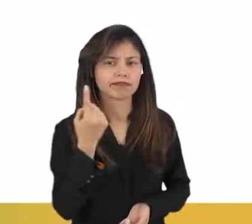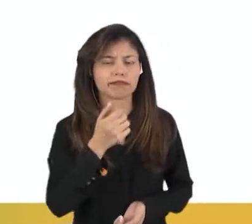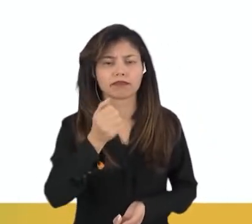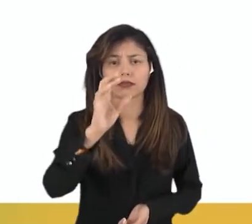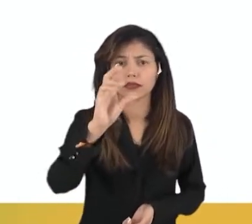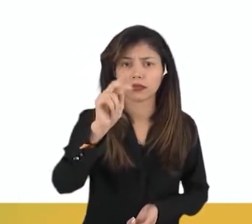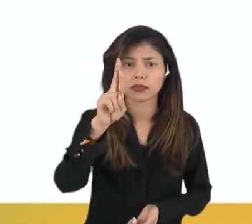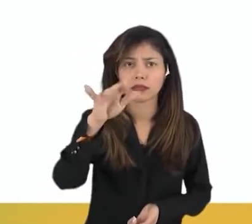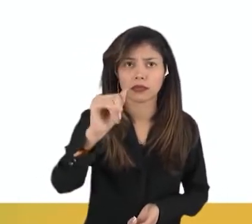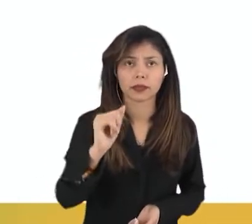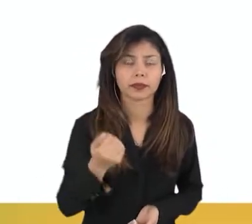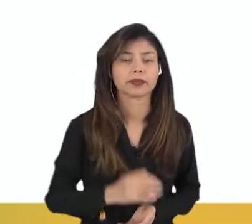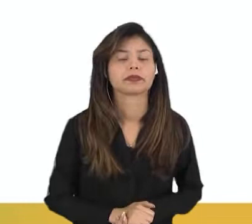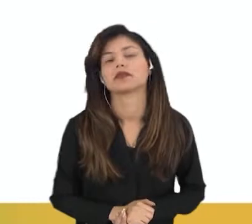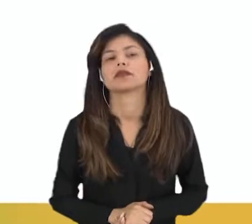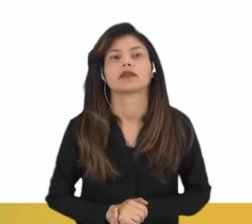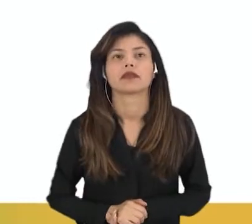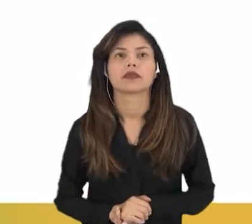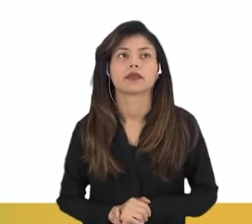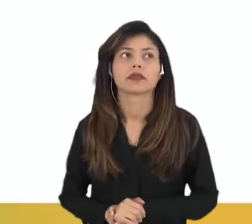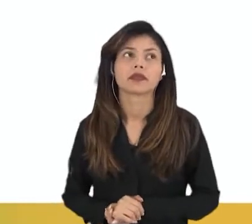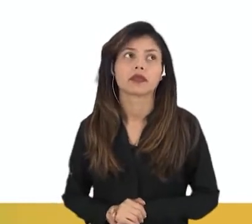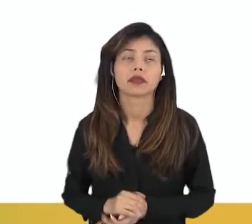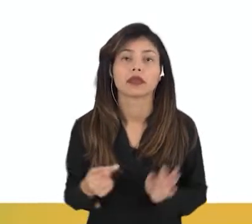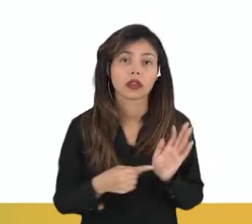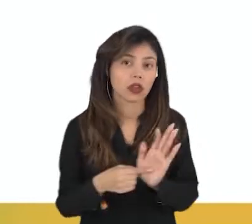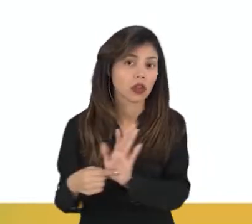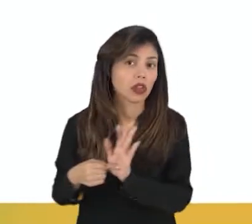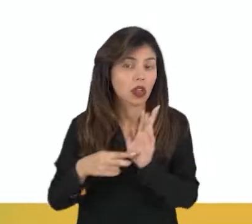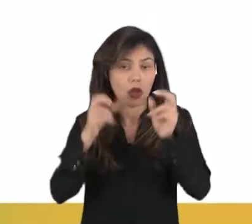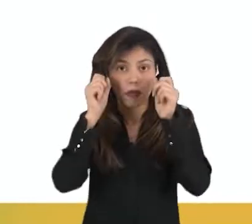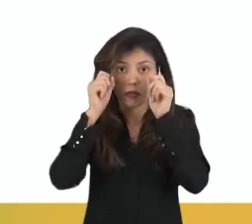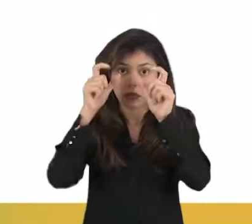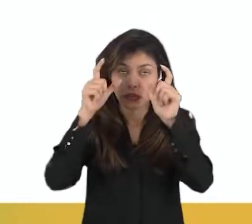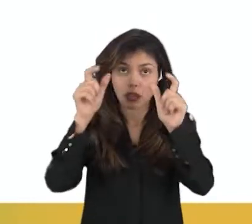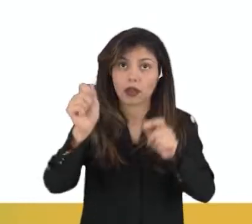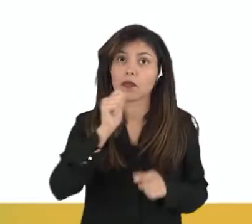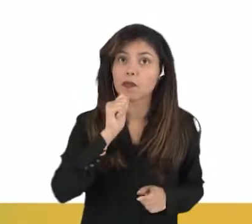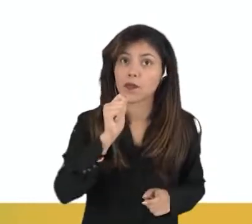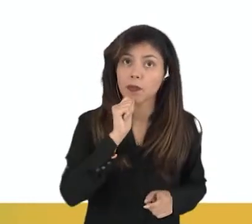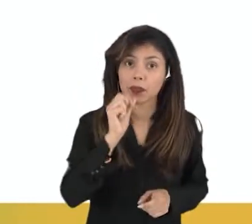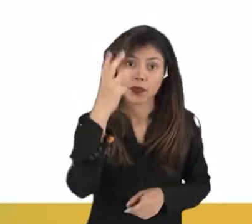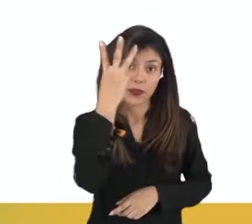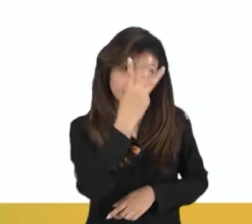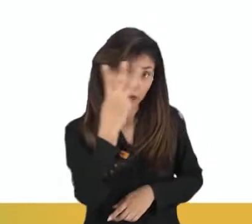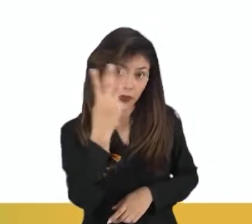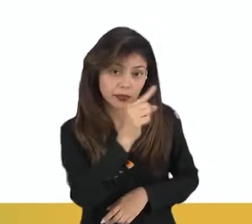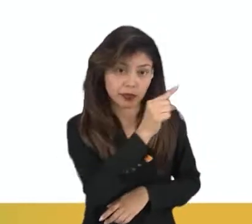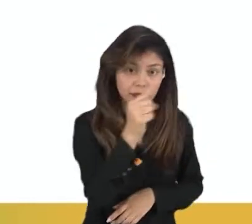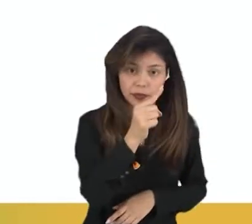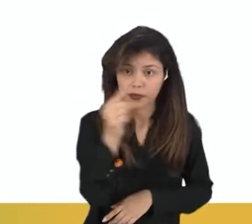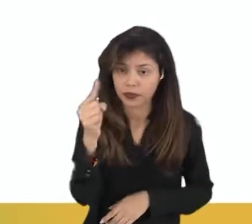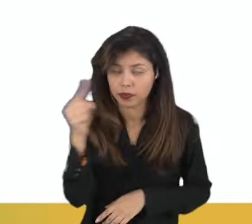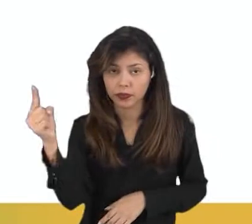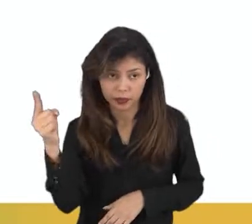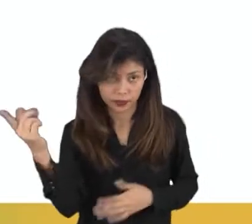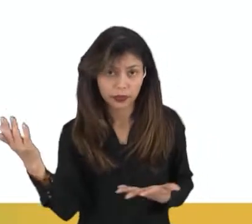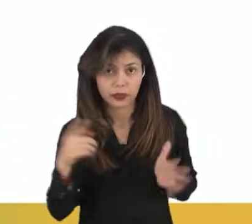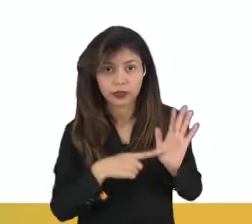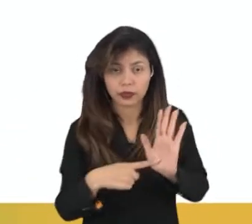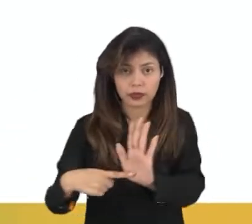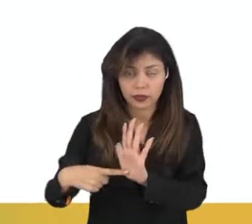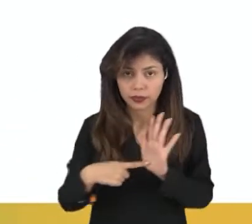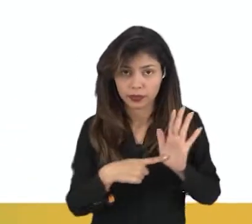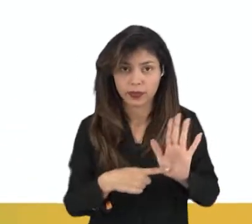vamos lá para a nossa resolução. Observe que nós vamos posicionar aí 3 tracinhos, né, que